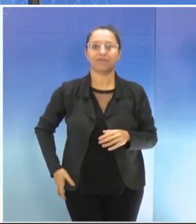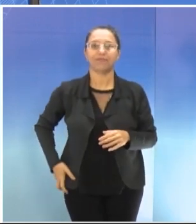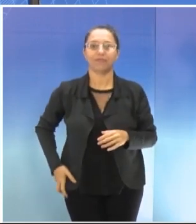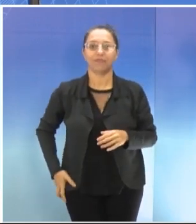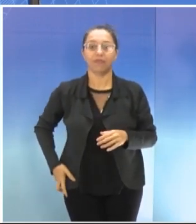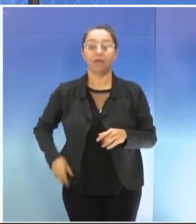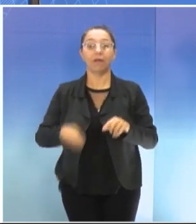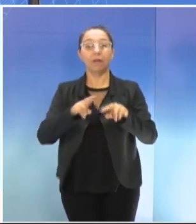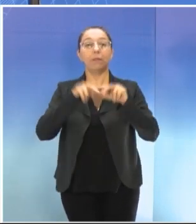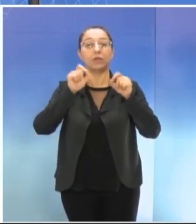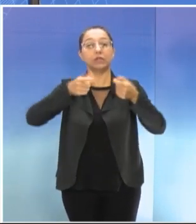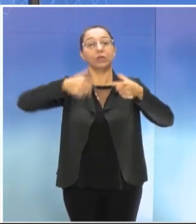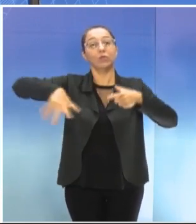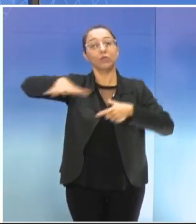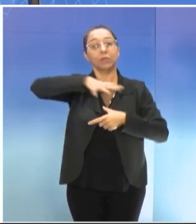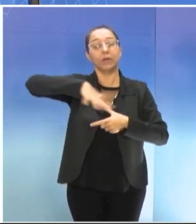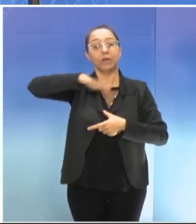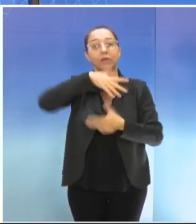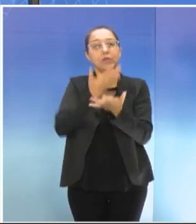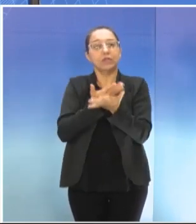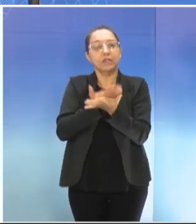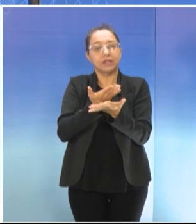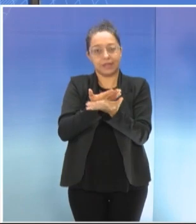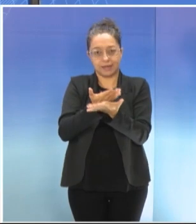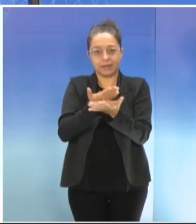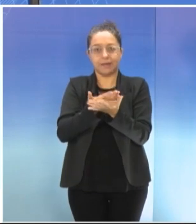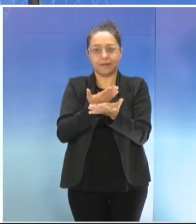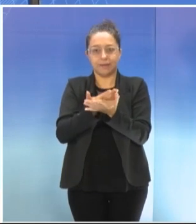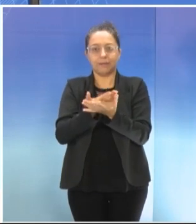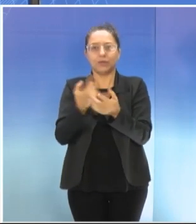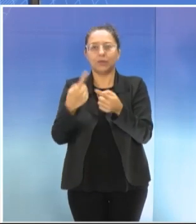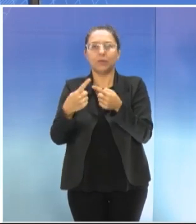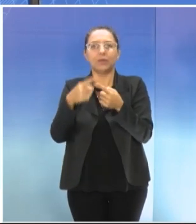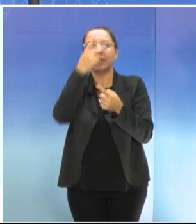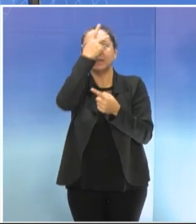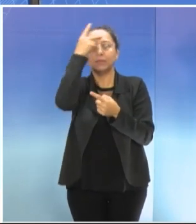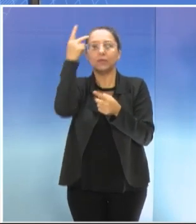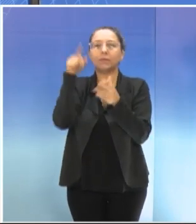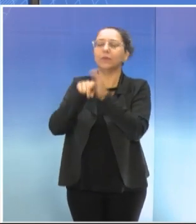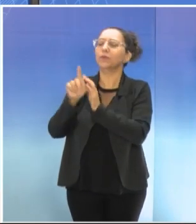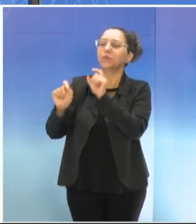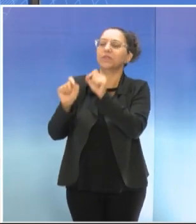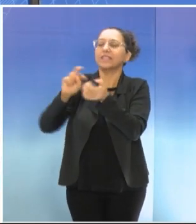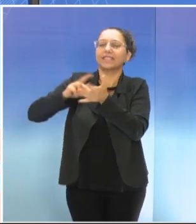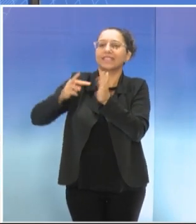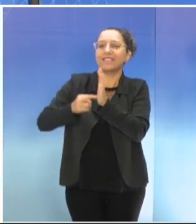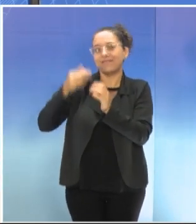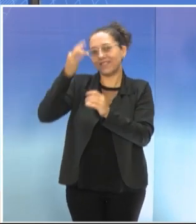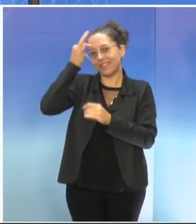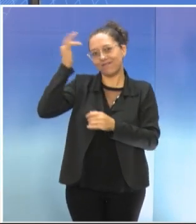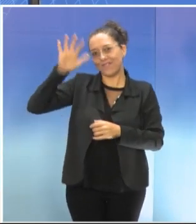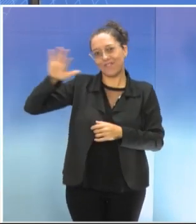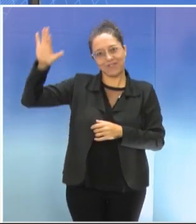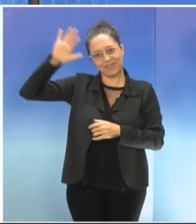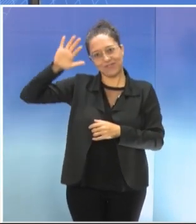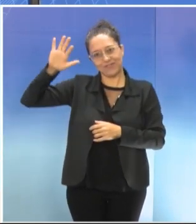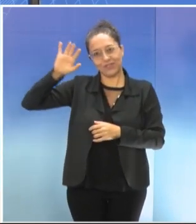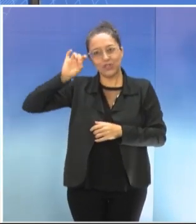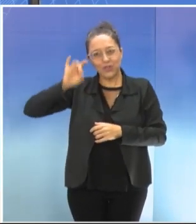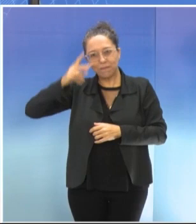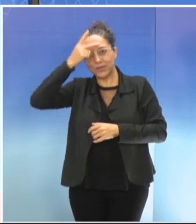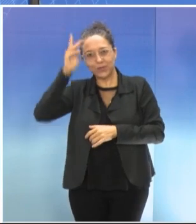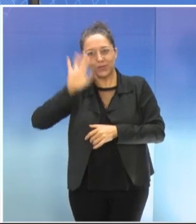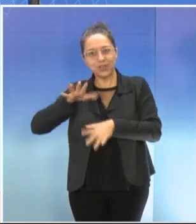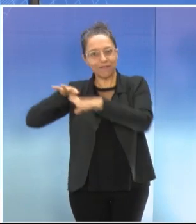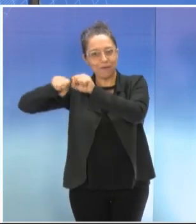filosófica. Dentro dos meios acadêmicos, isso é muito polêmico, porque as pessoas falam, o que é ser filósofo? É só